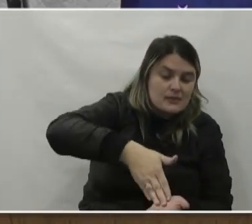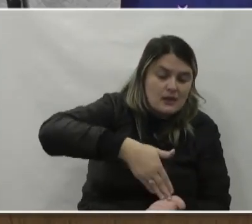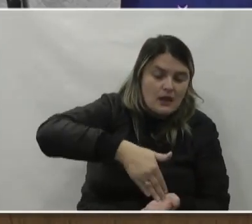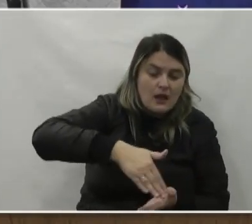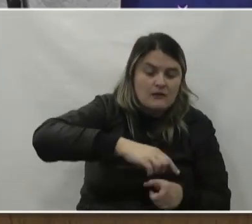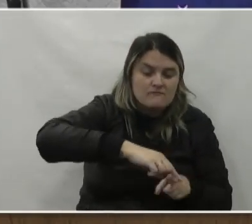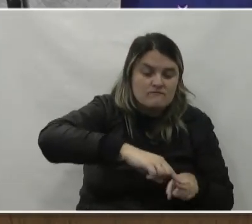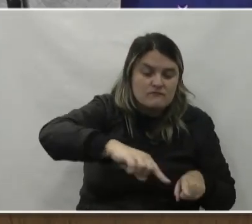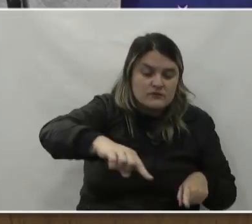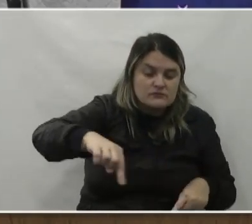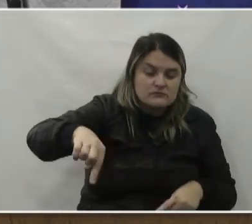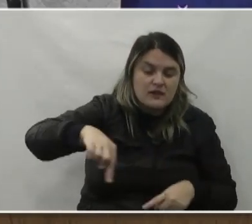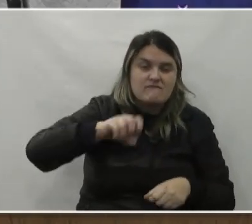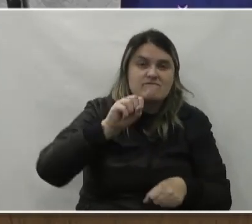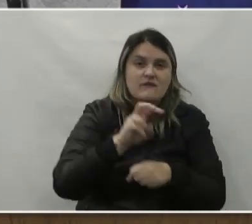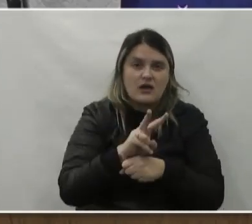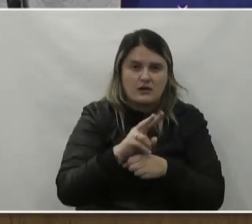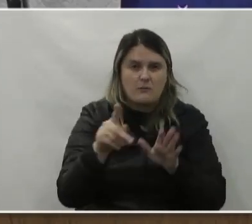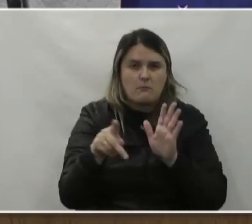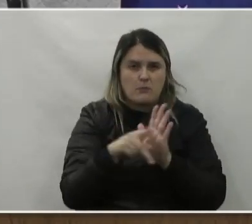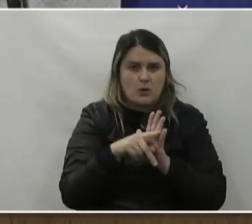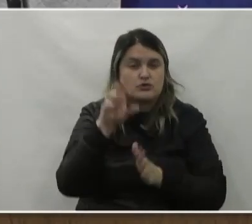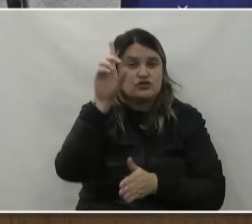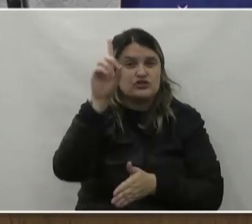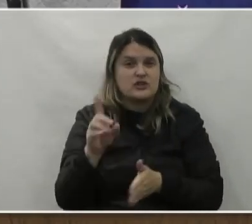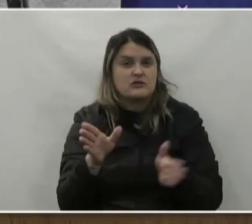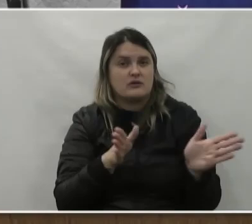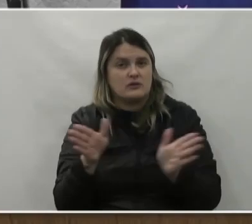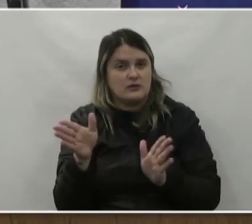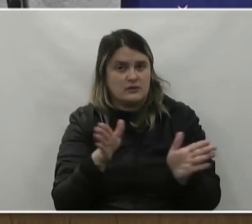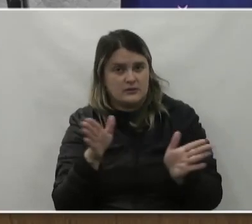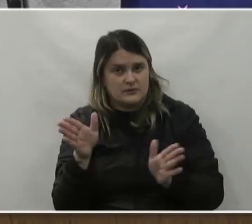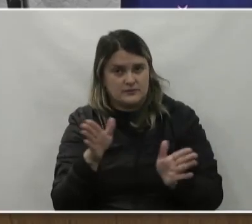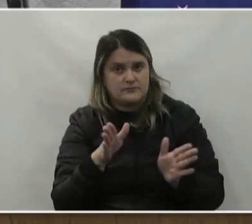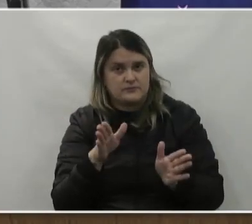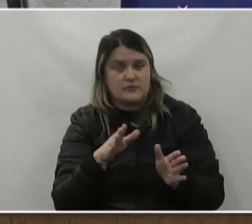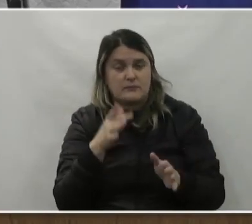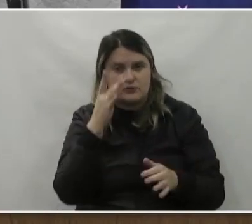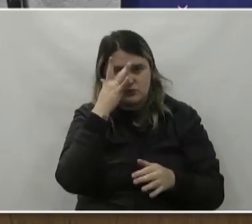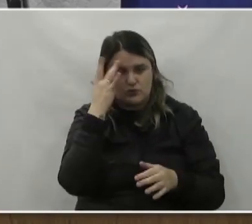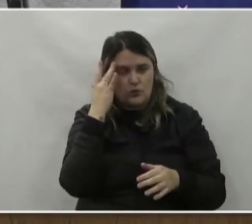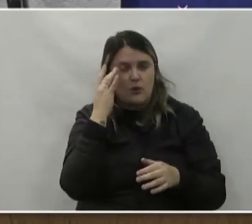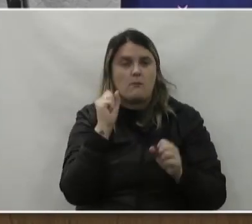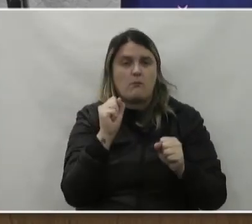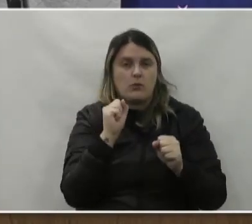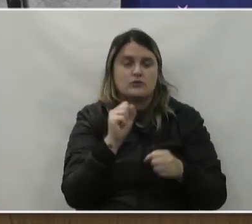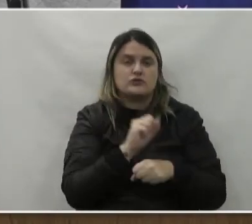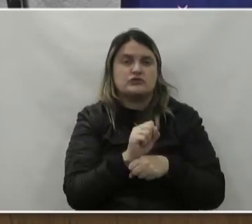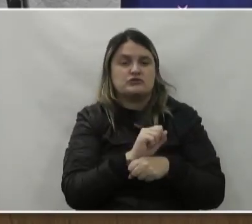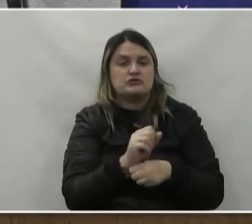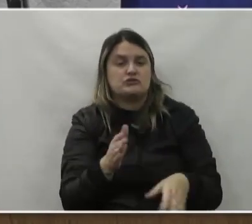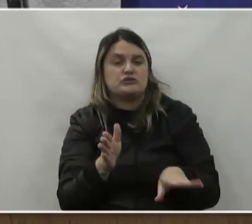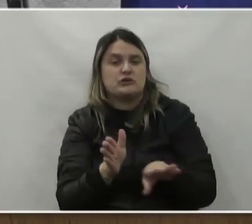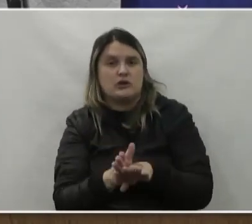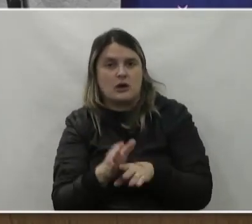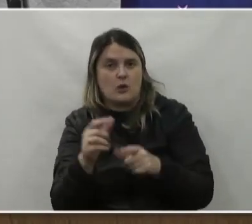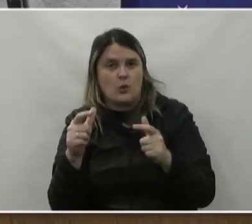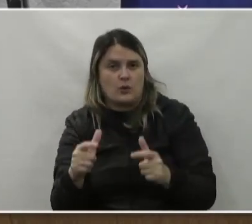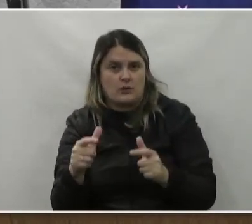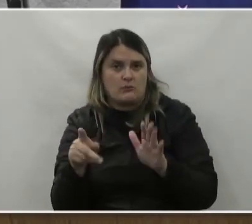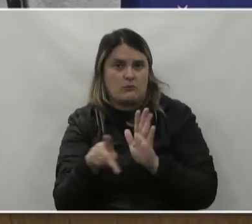no local visa assegurar o direito de acessibilidade e mobilidade a esse